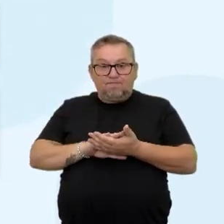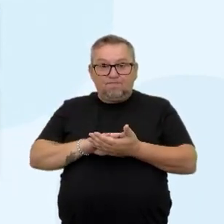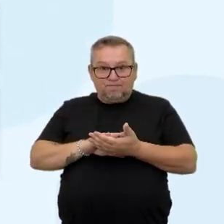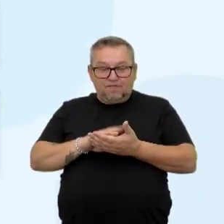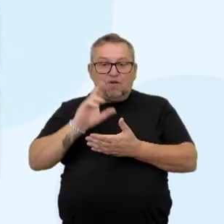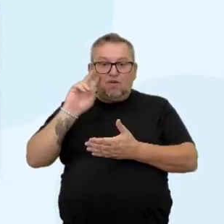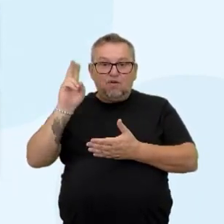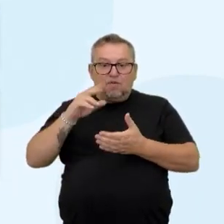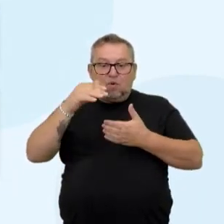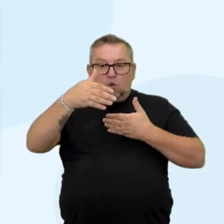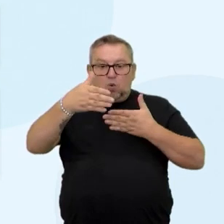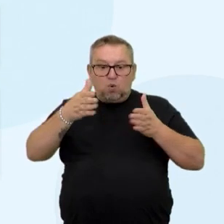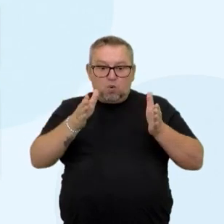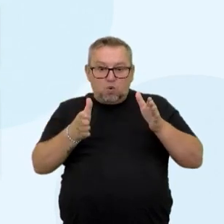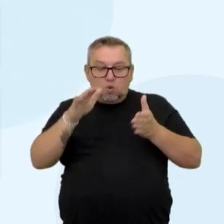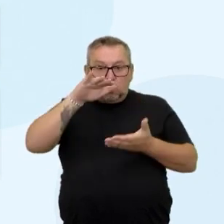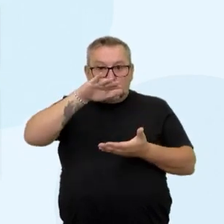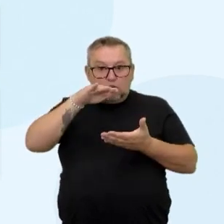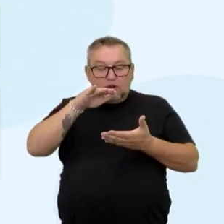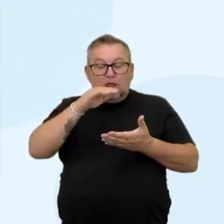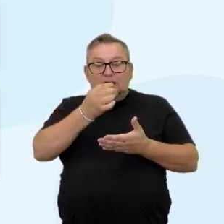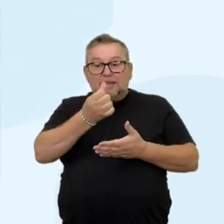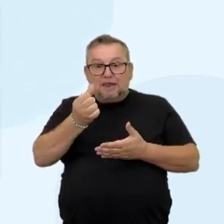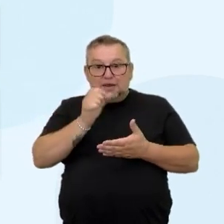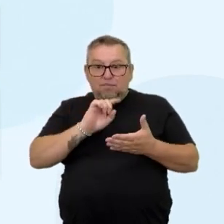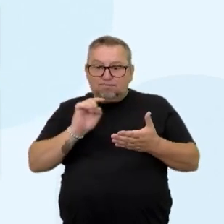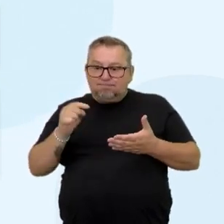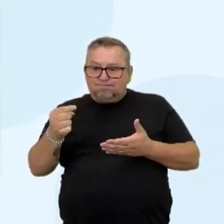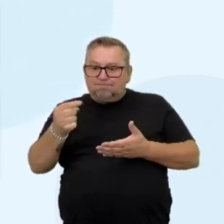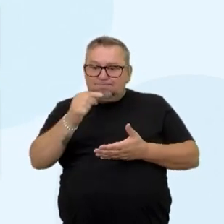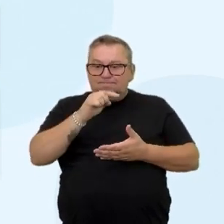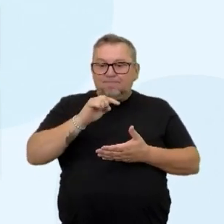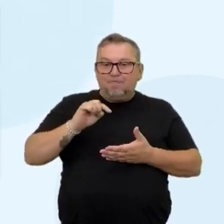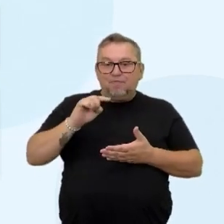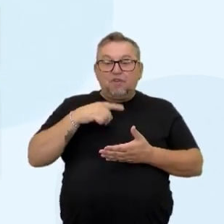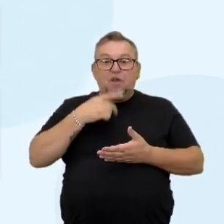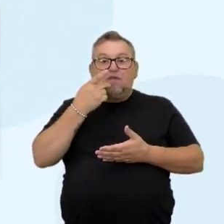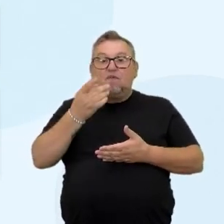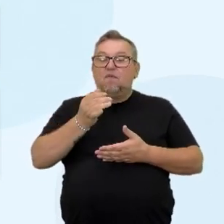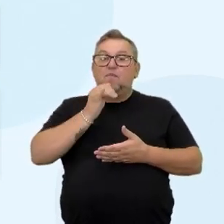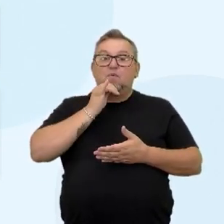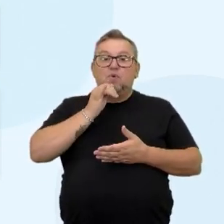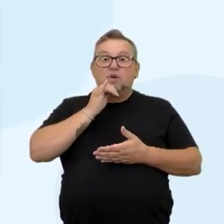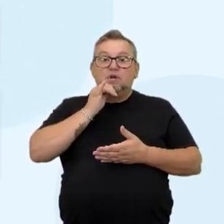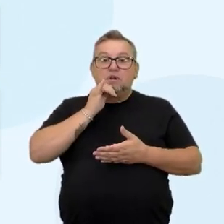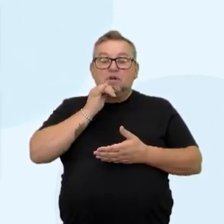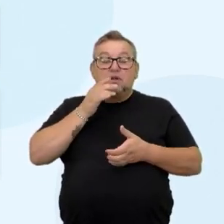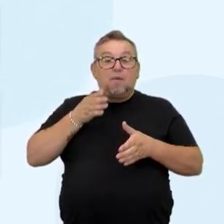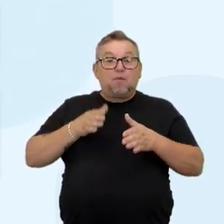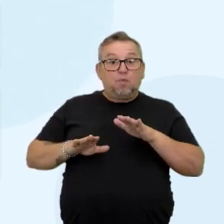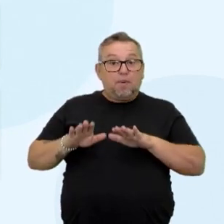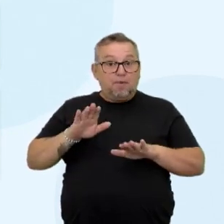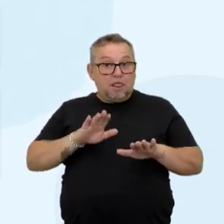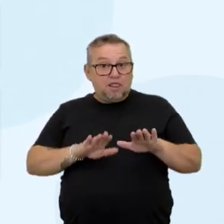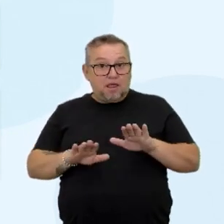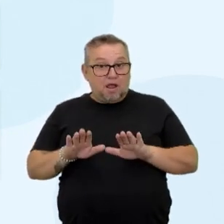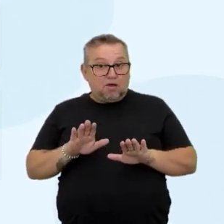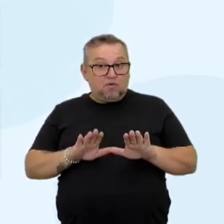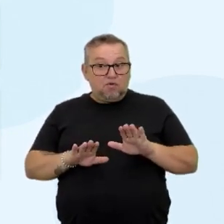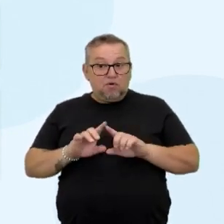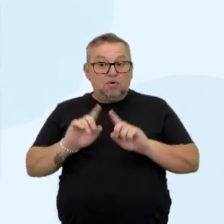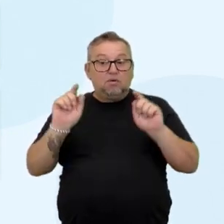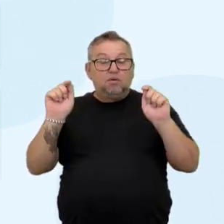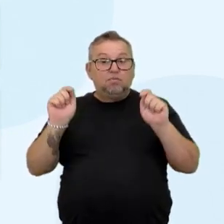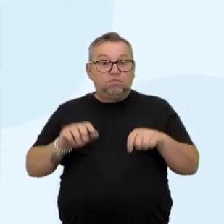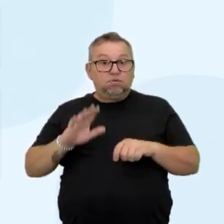2, 3, 4, 5 e 6. Certo? Certo. Se eu fosse falar, por exemplo, da probabilidade de